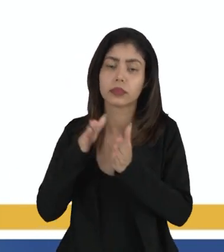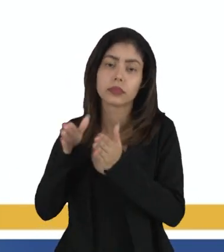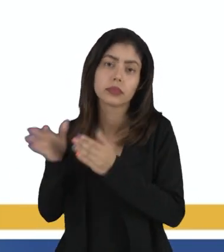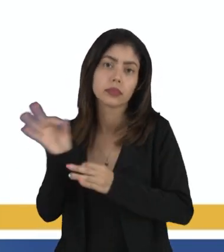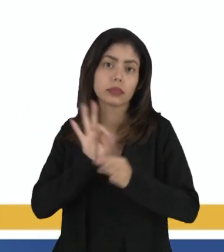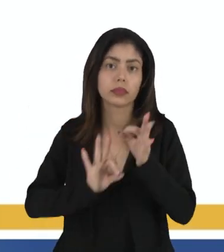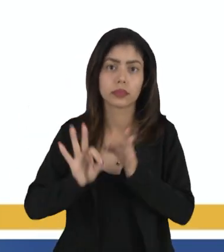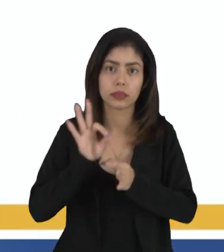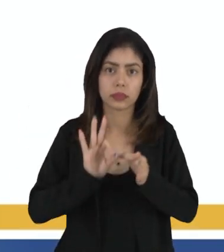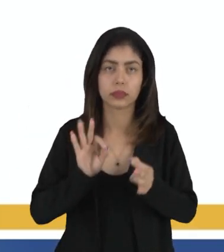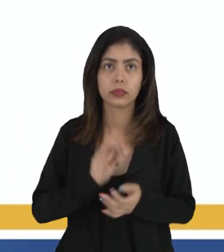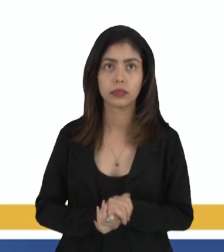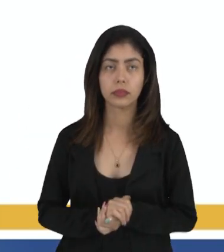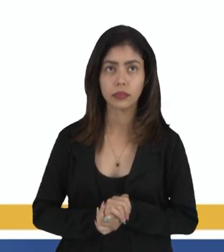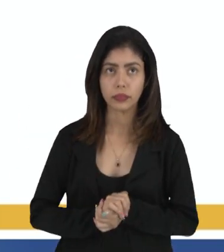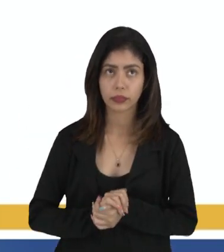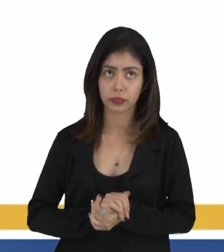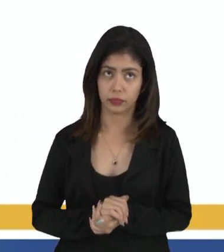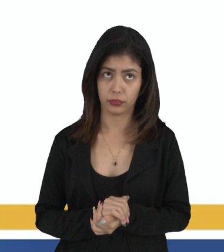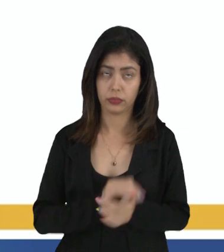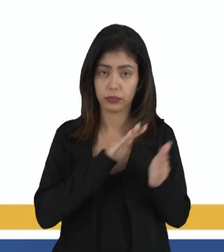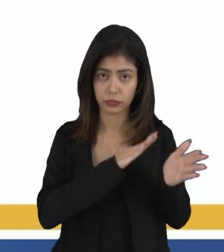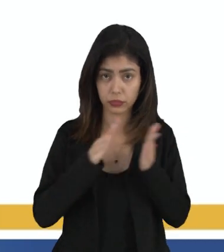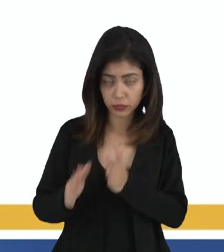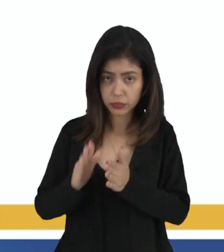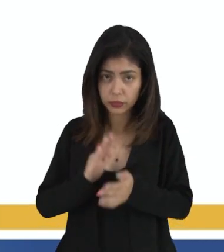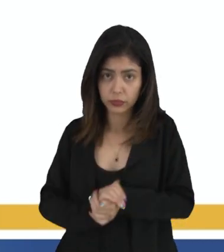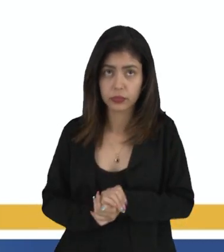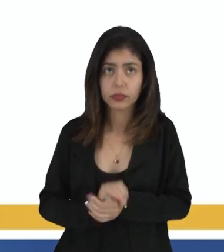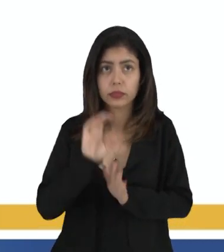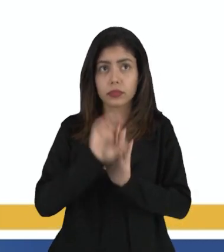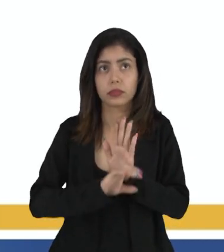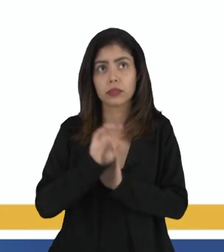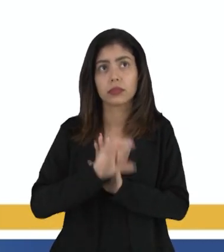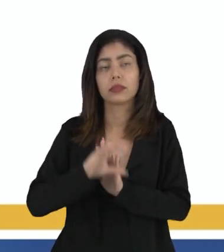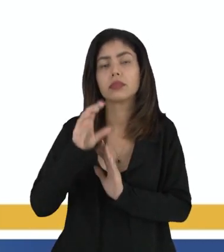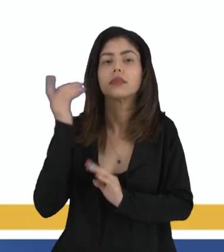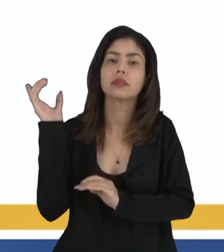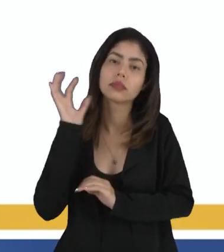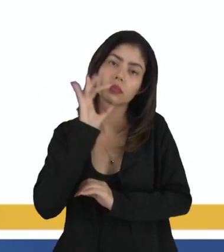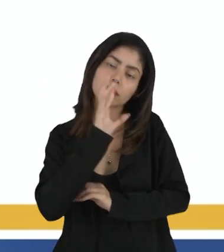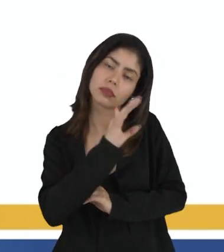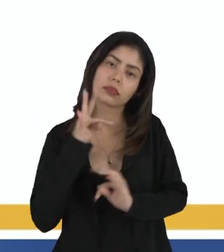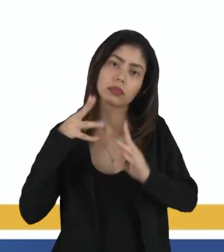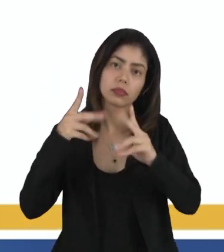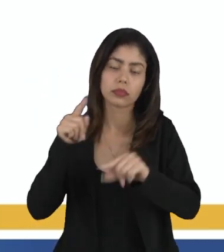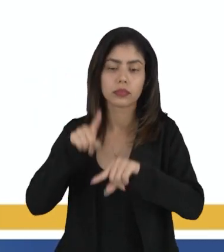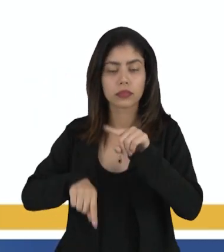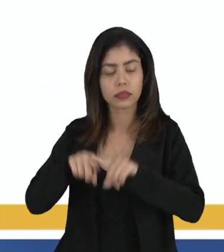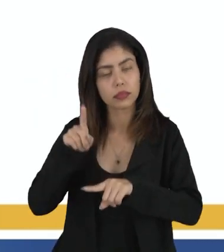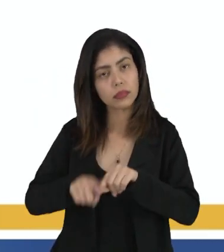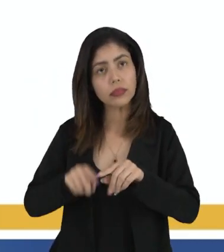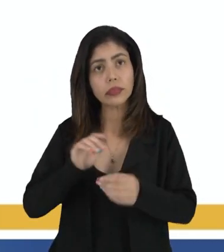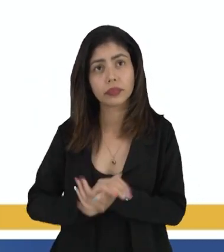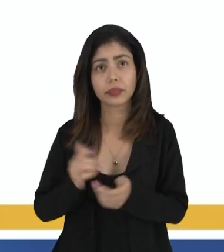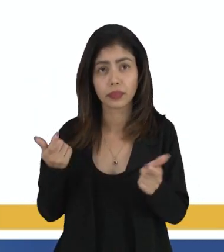se organizar aí. A partir daí a gente consegue tirar o conceito de calor. Então, se todo o material é feito